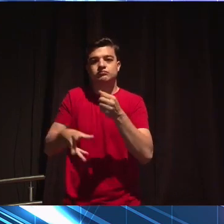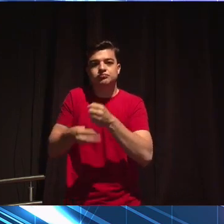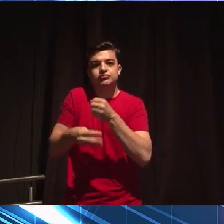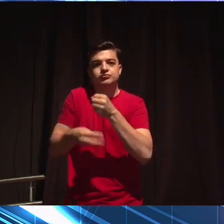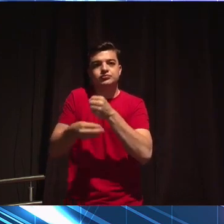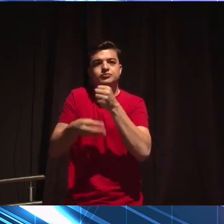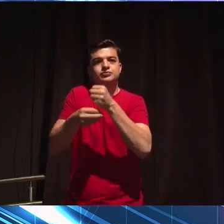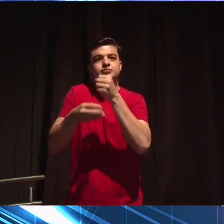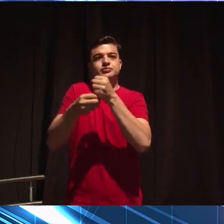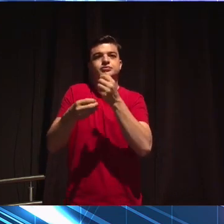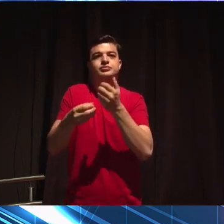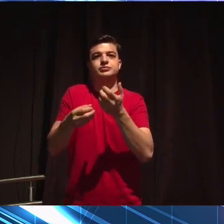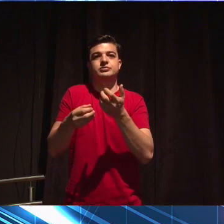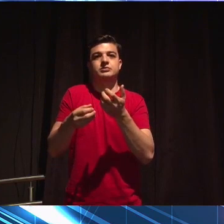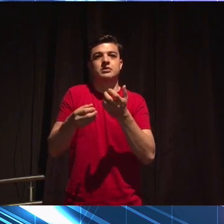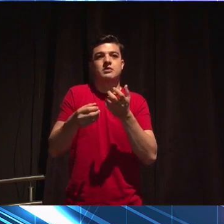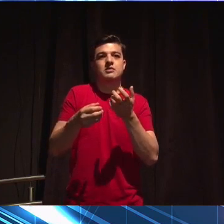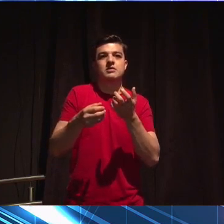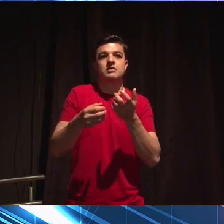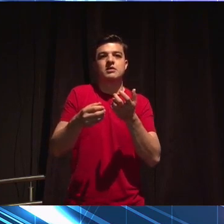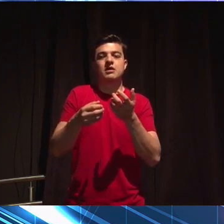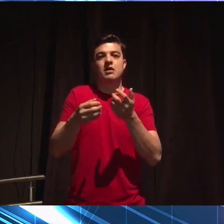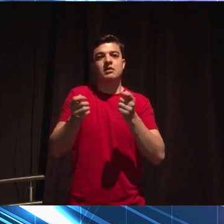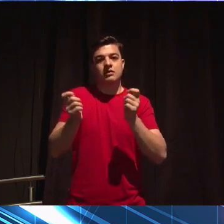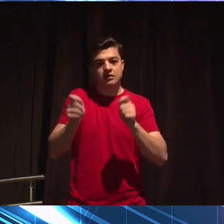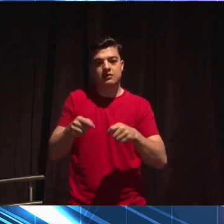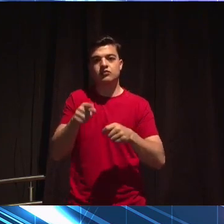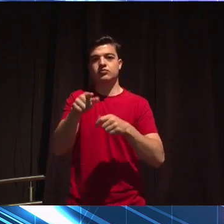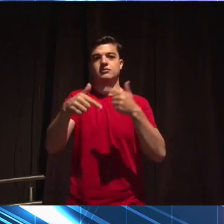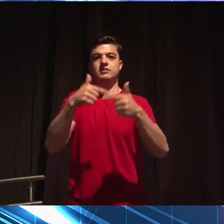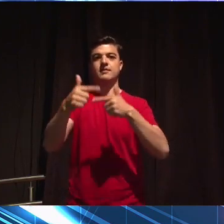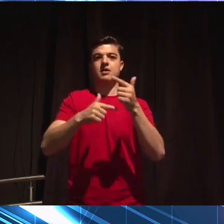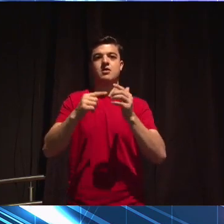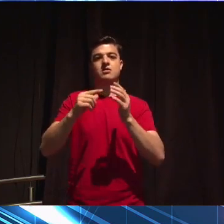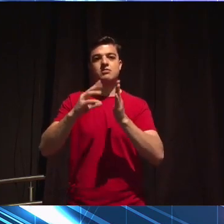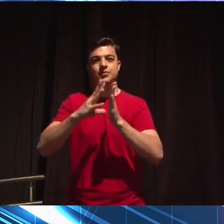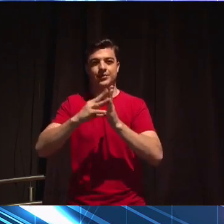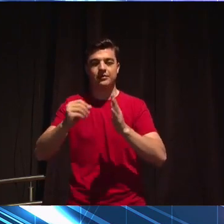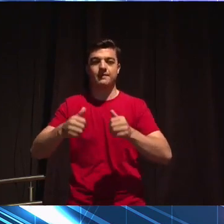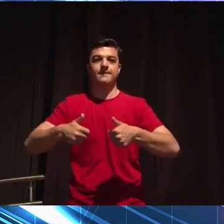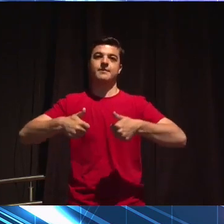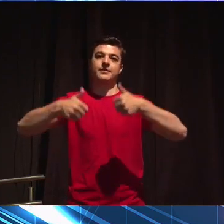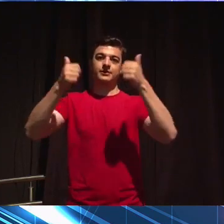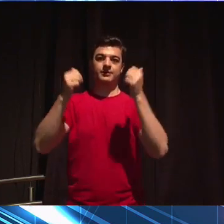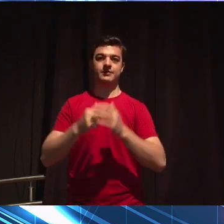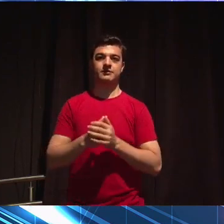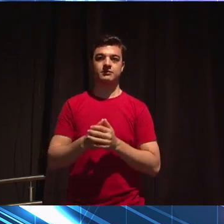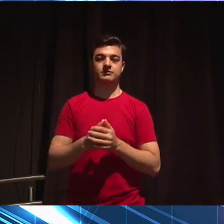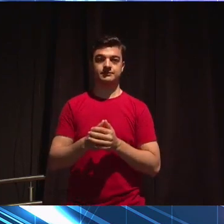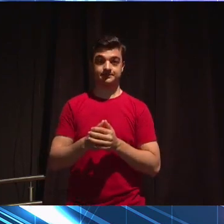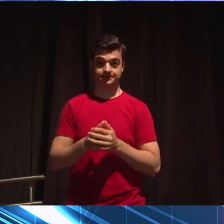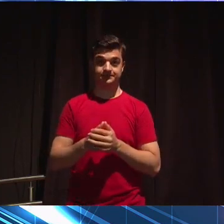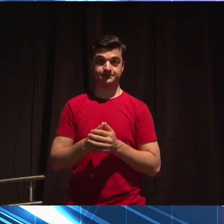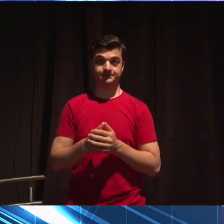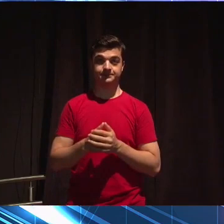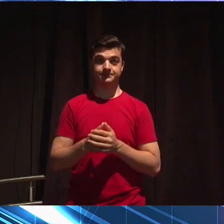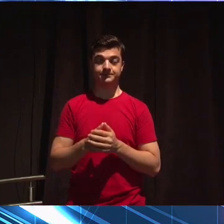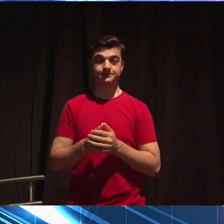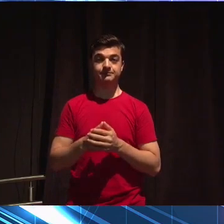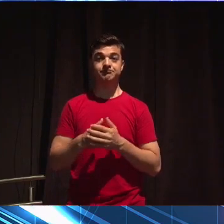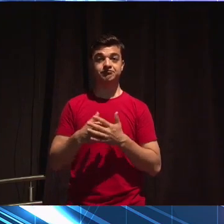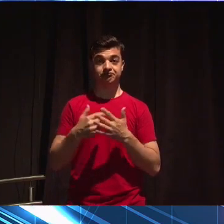armazenamento e conectividade. Esse é o grande vetor. Tá? E você consegue determinar se você tem um negócio potencialmente digital